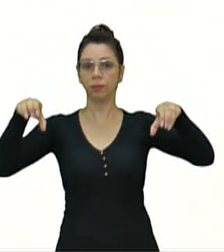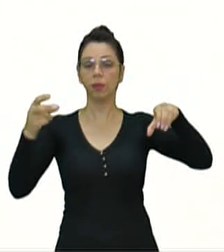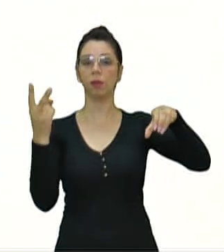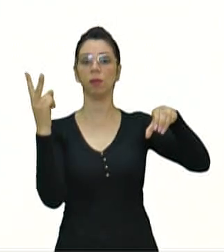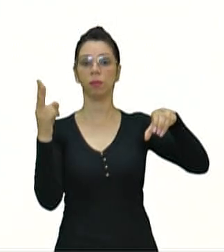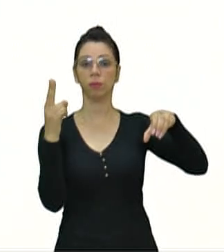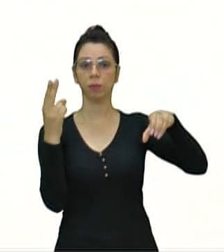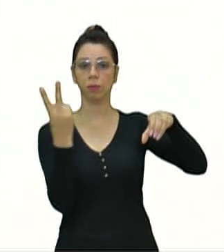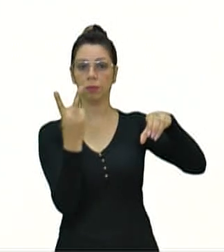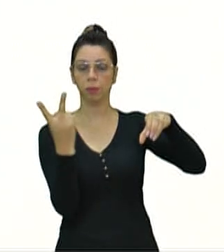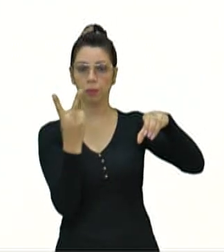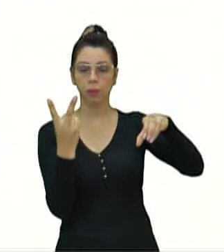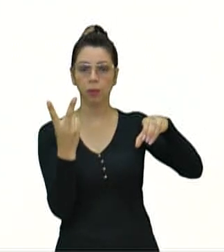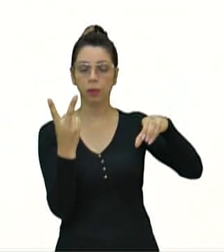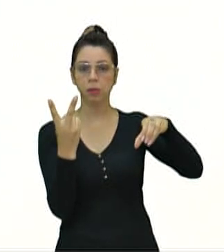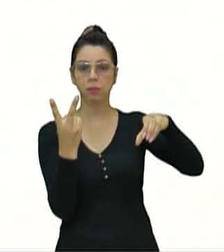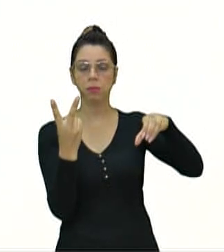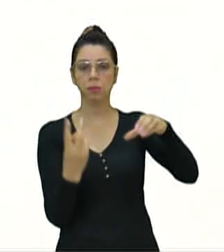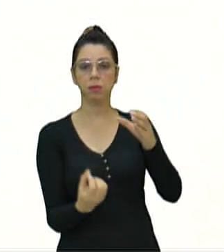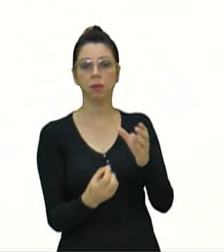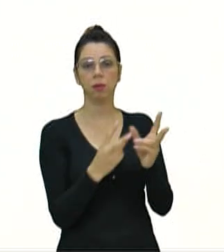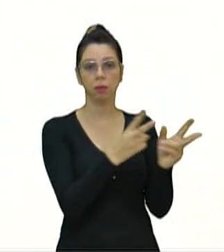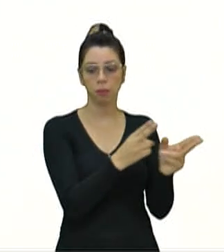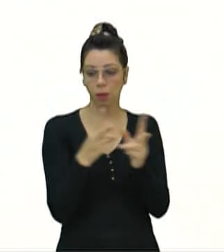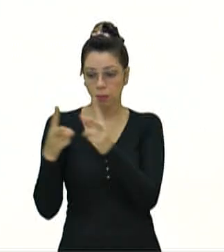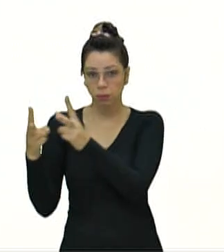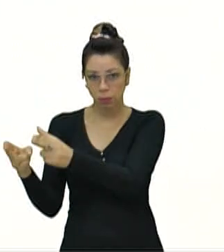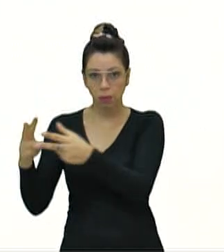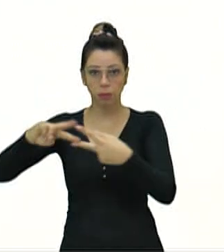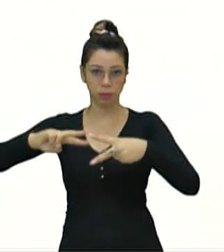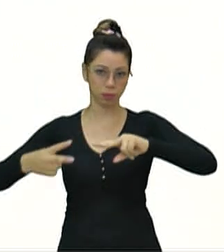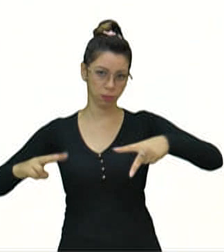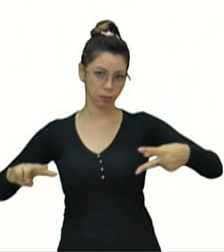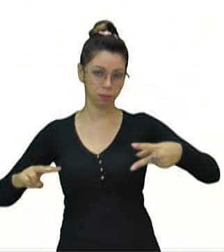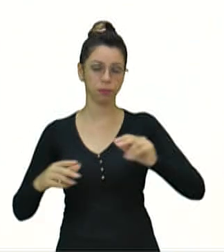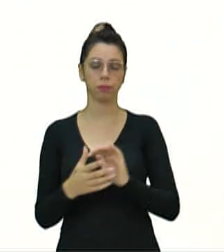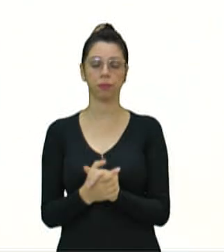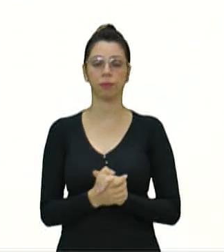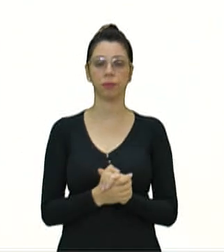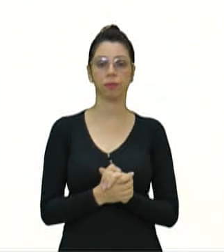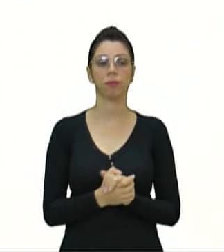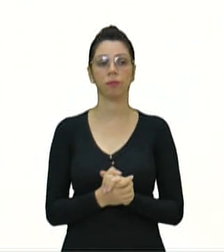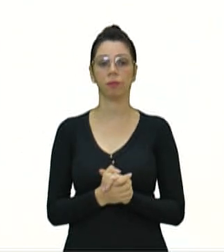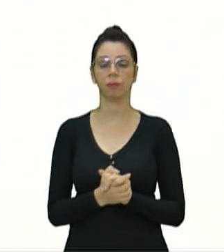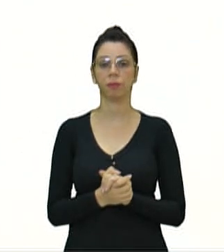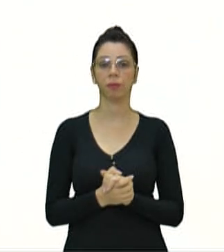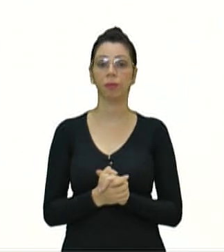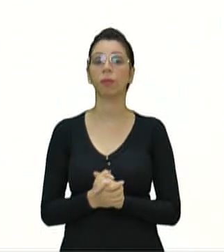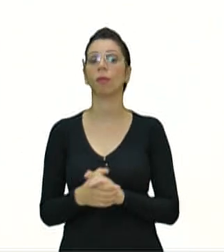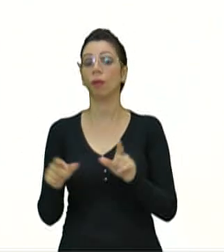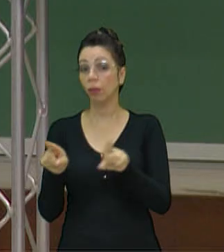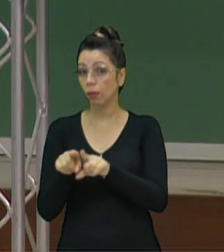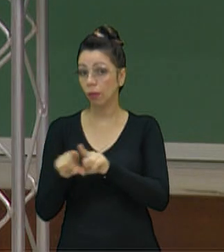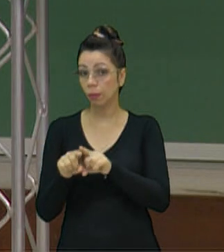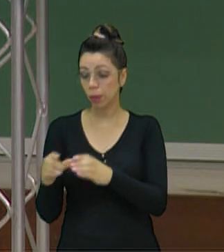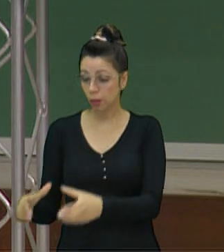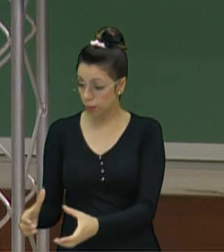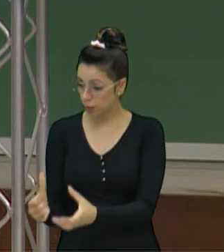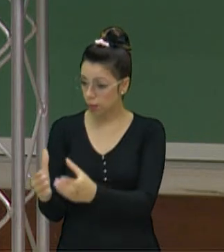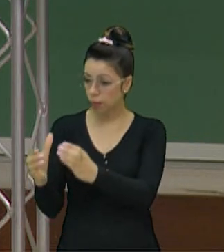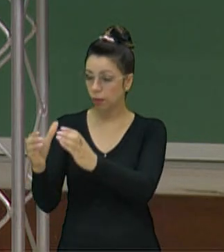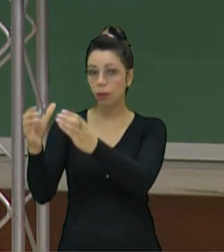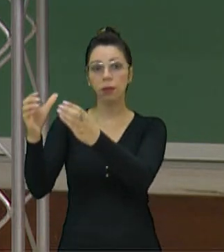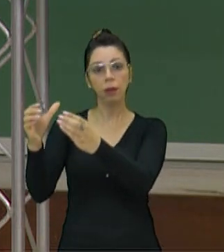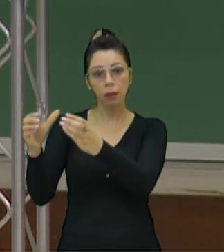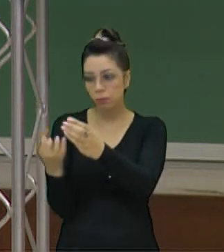indivíduos novos, né? Geneticamente igual. Esse indivíduo também, ao crescer, também pode fazer brotamento e